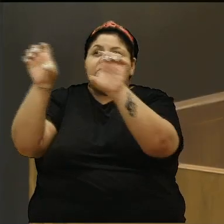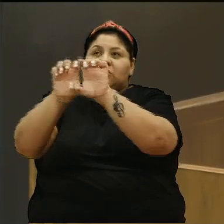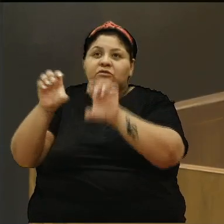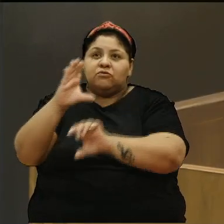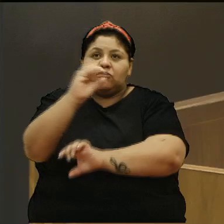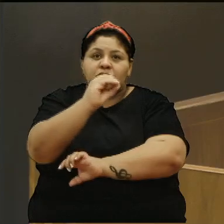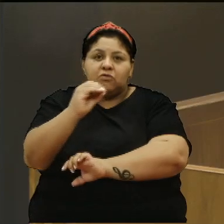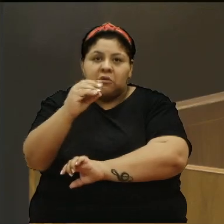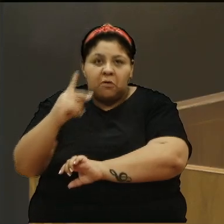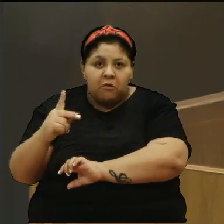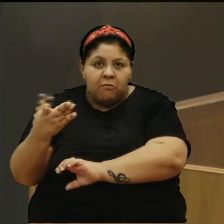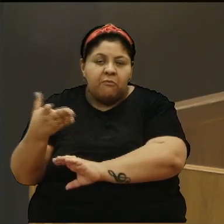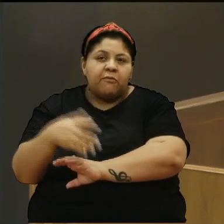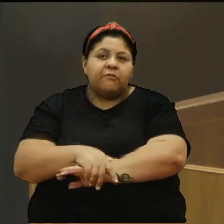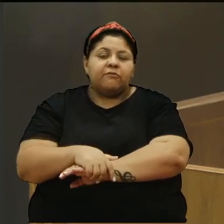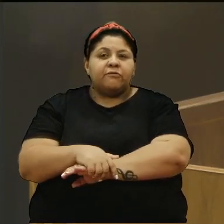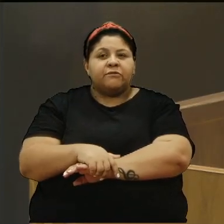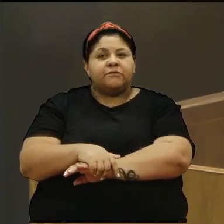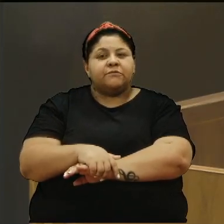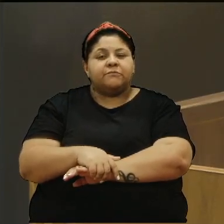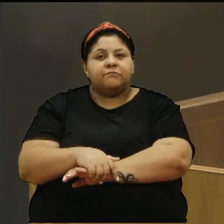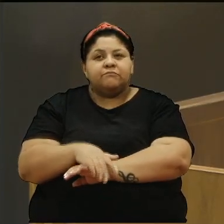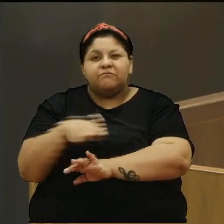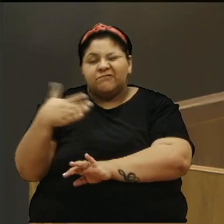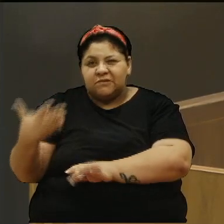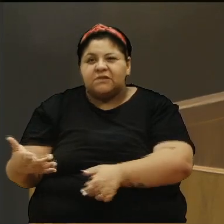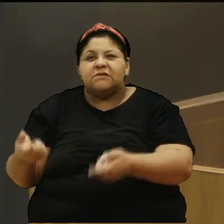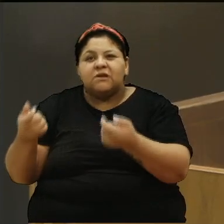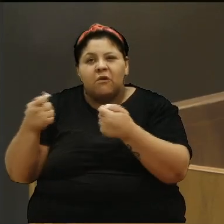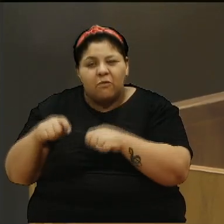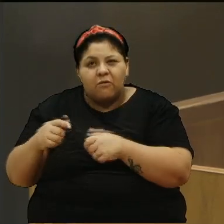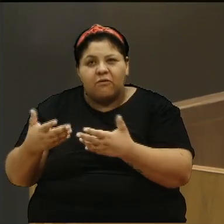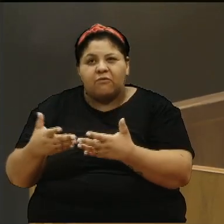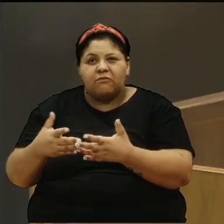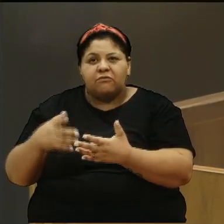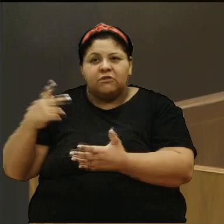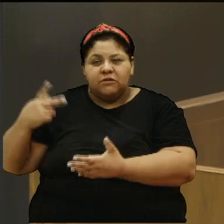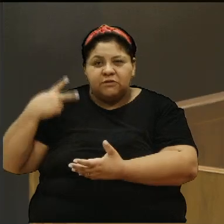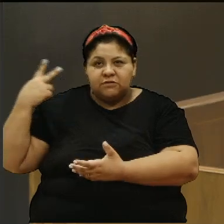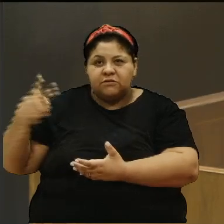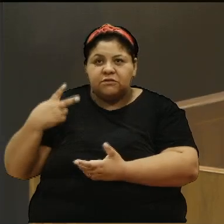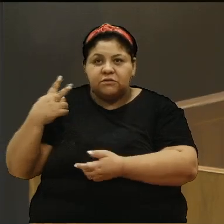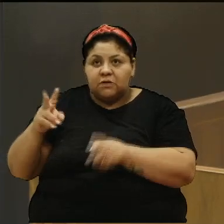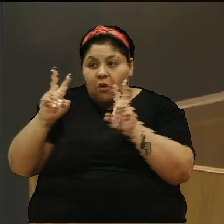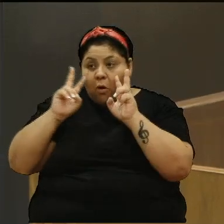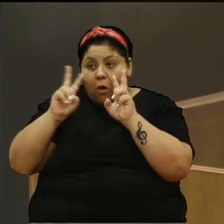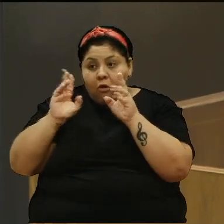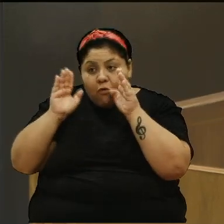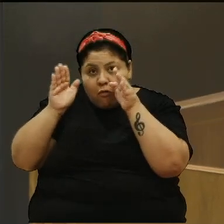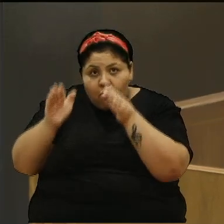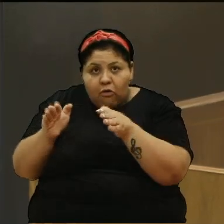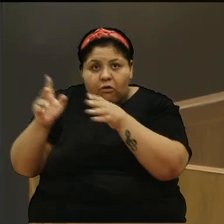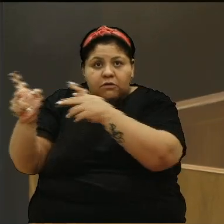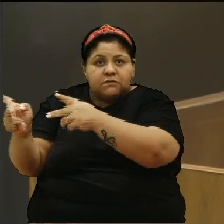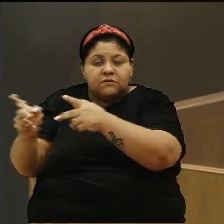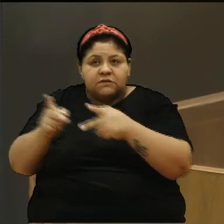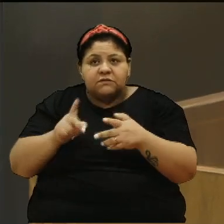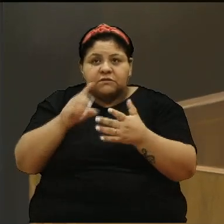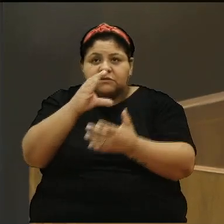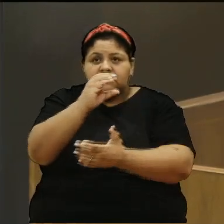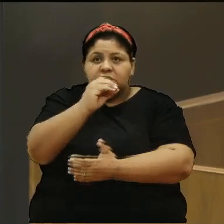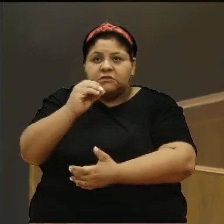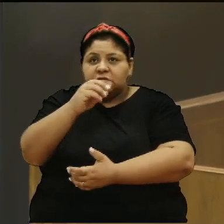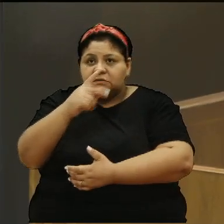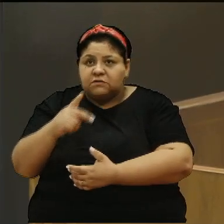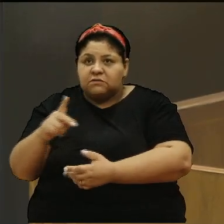cooperativas. Então, precisamos que os vereadores olhem isso, que vão visitar a cooperativa, que